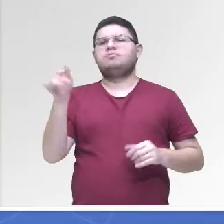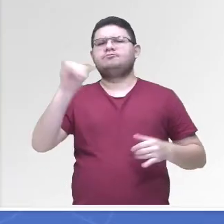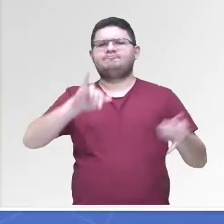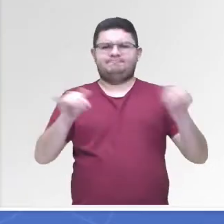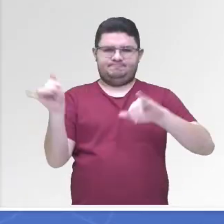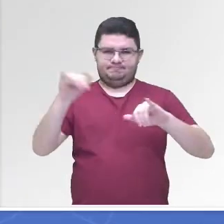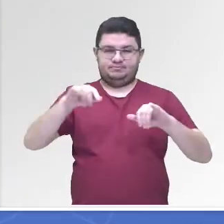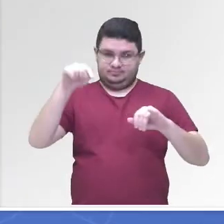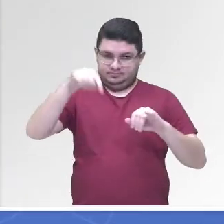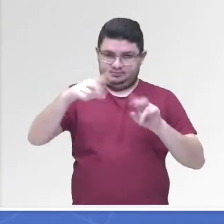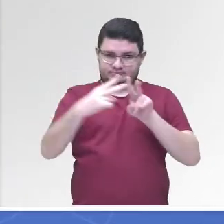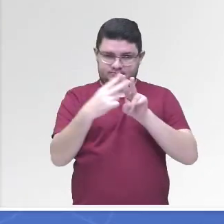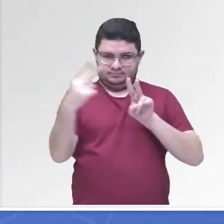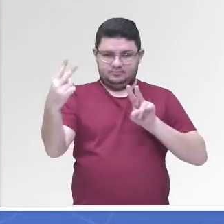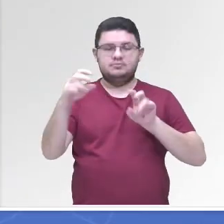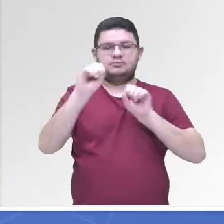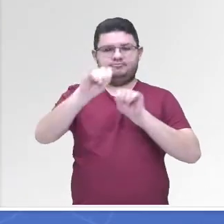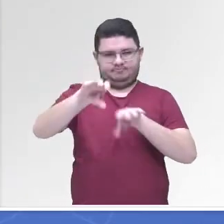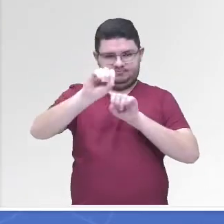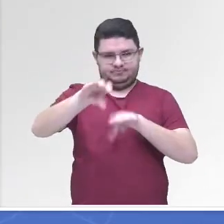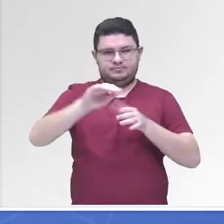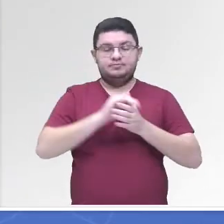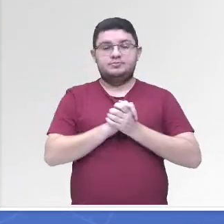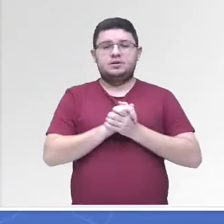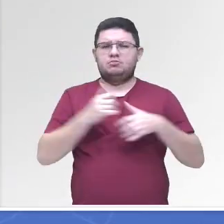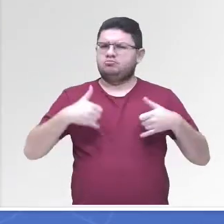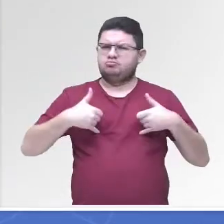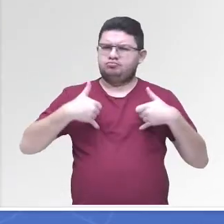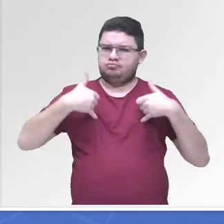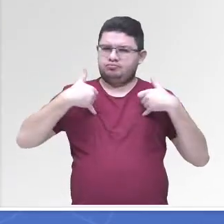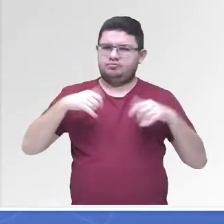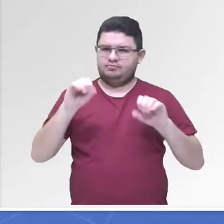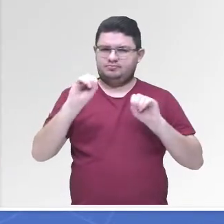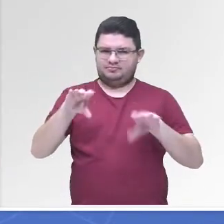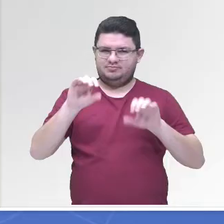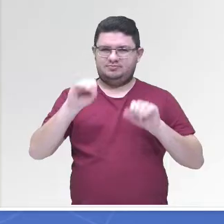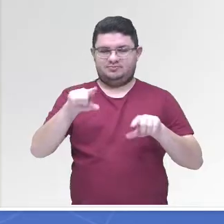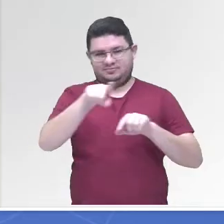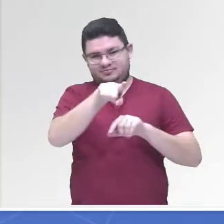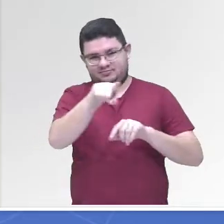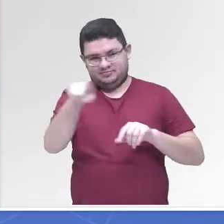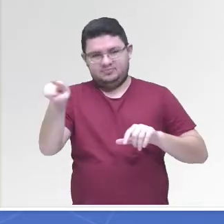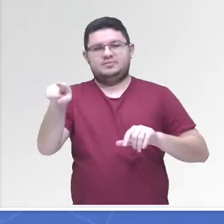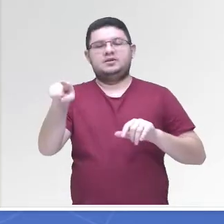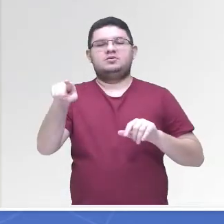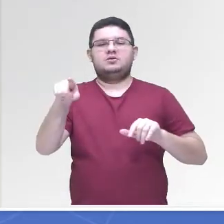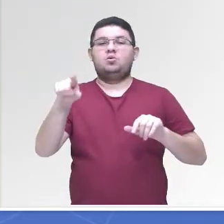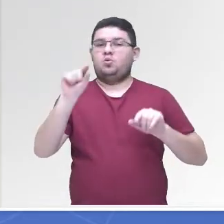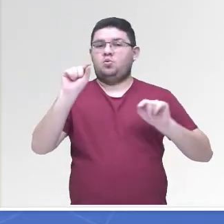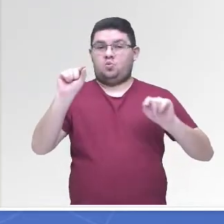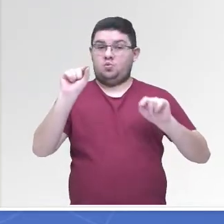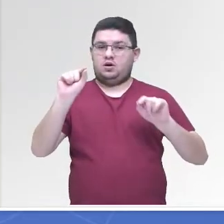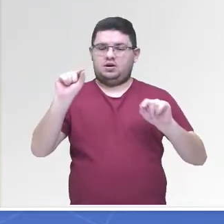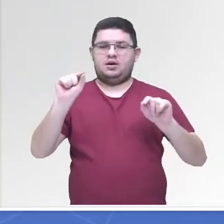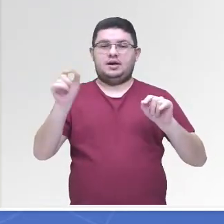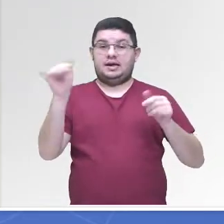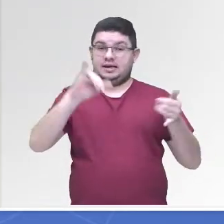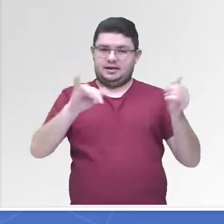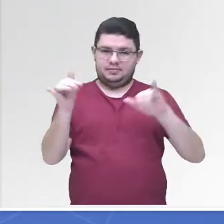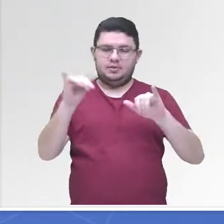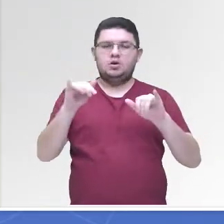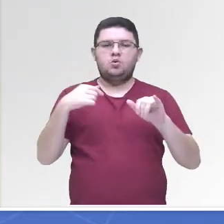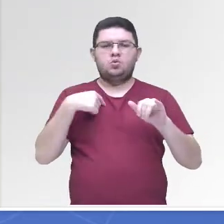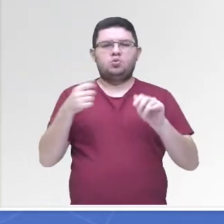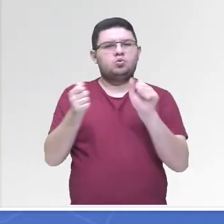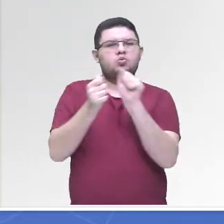Casa e é um grande orgulho começar aqui o componente Química, tá? Então, junto comigo eu também tenho a professora